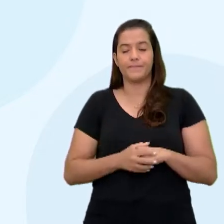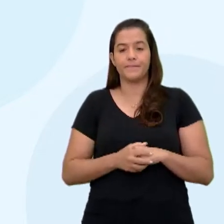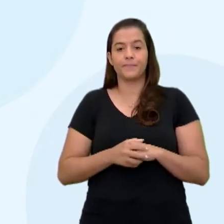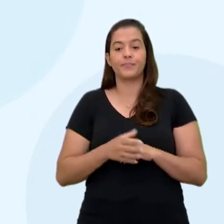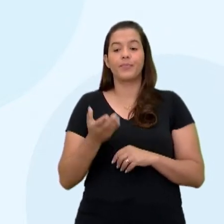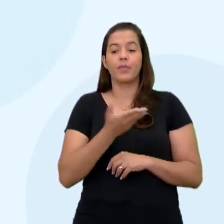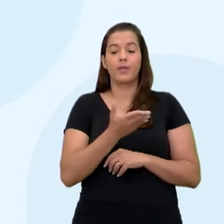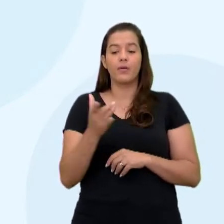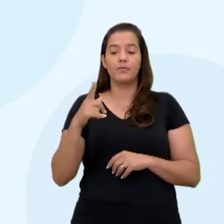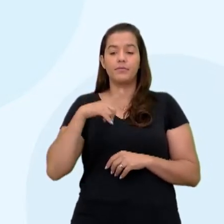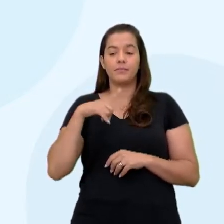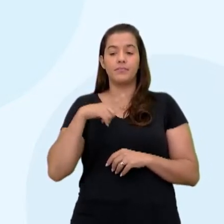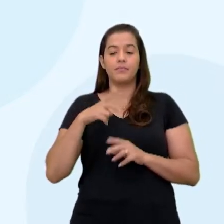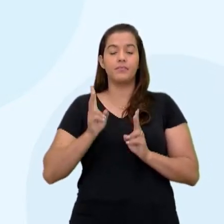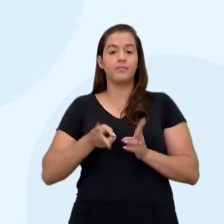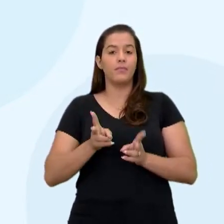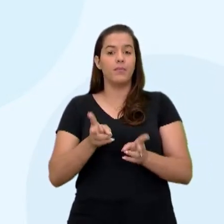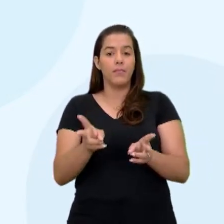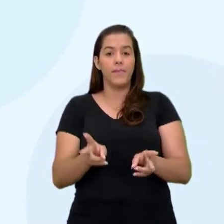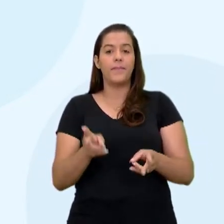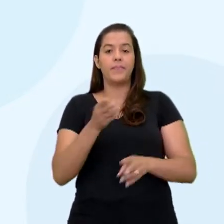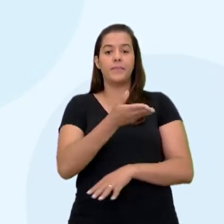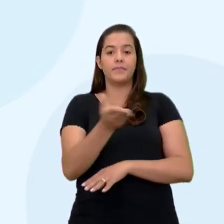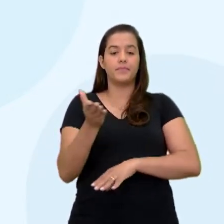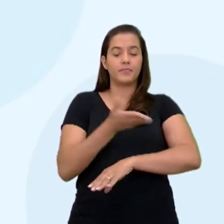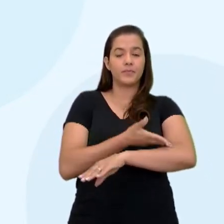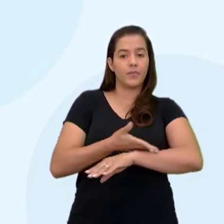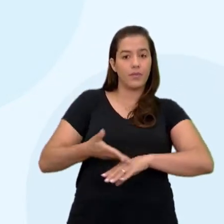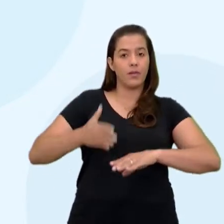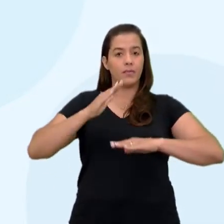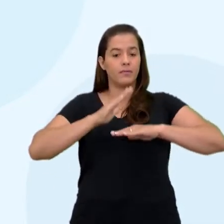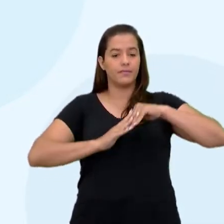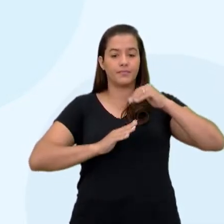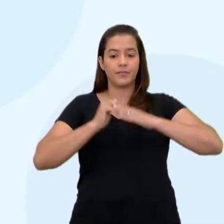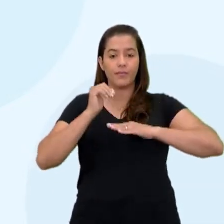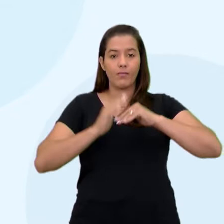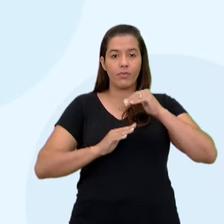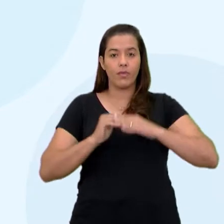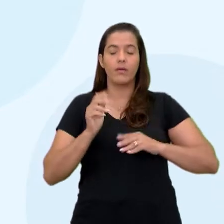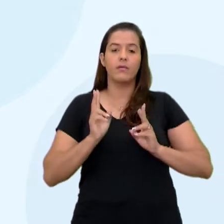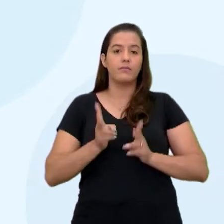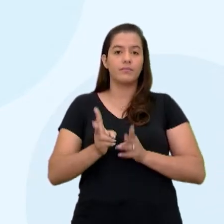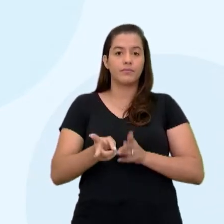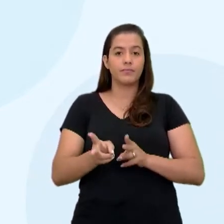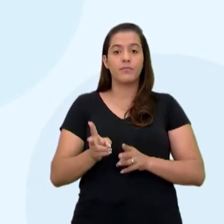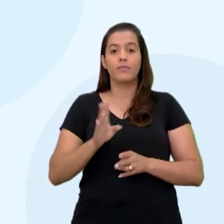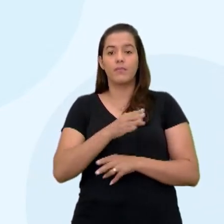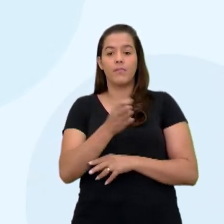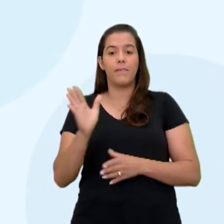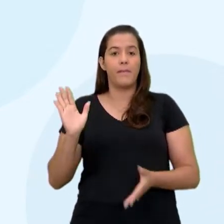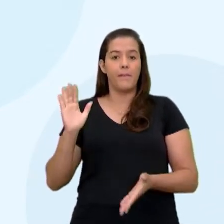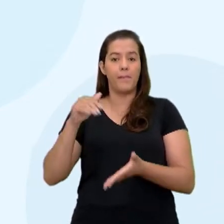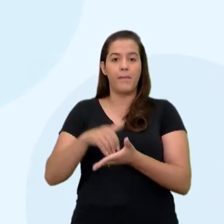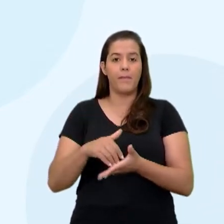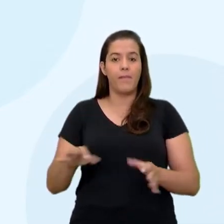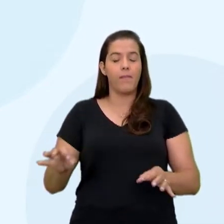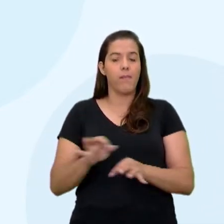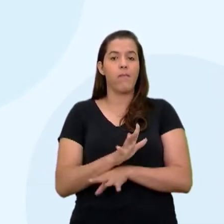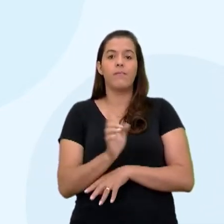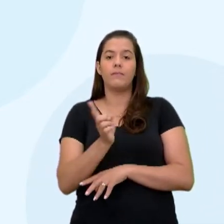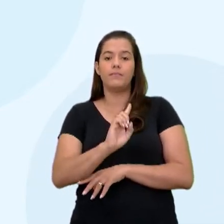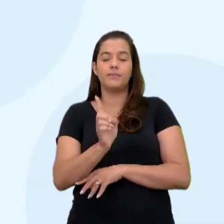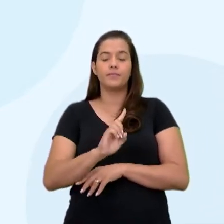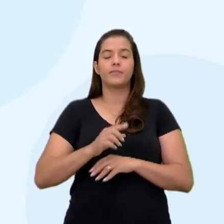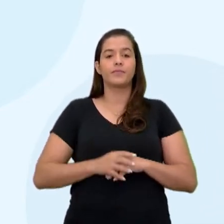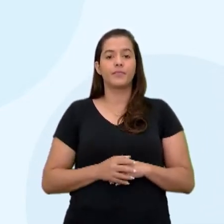aonde mantém-se uma habilidade, mas ela não é um fim em si só.